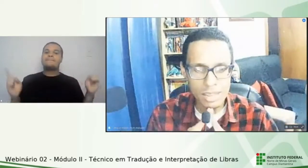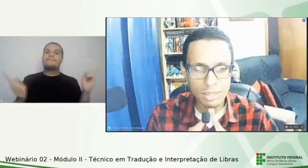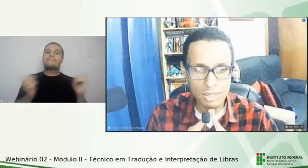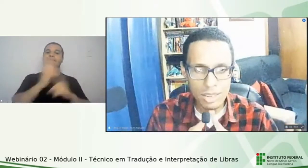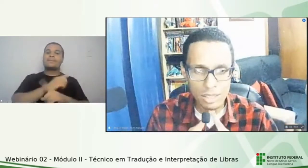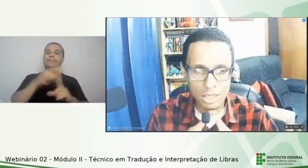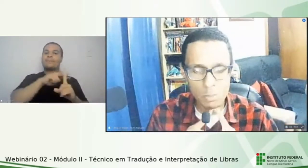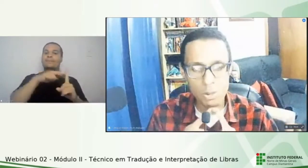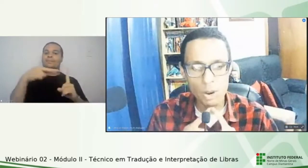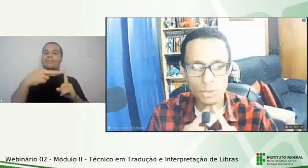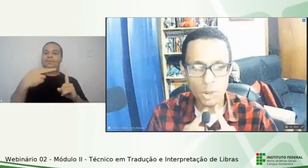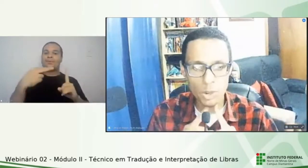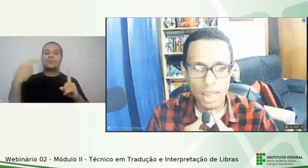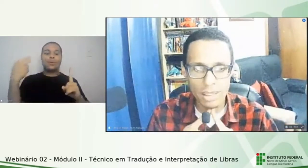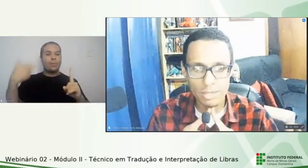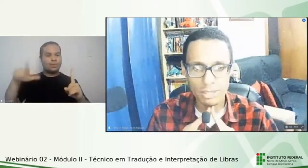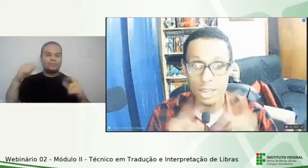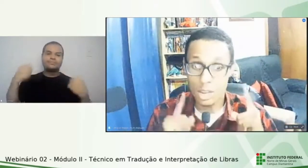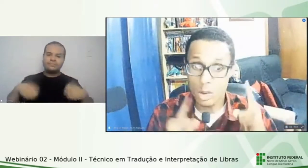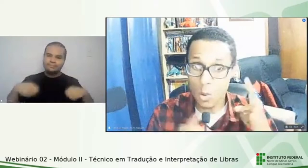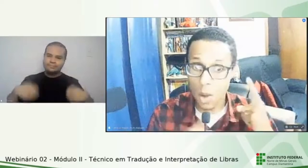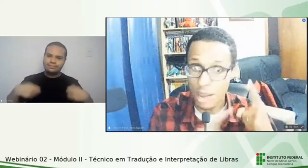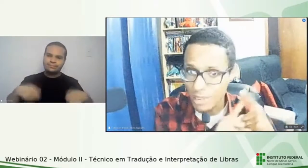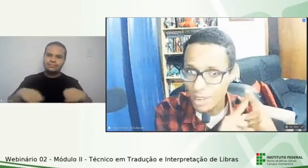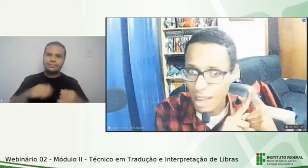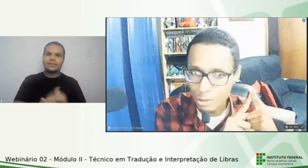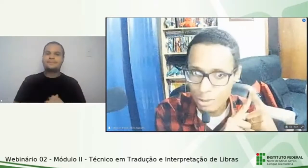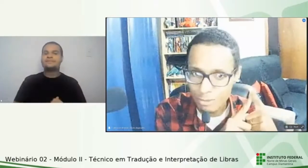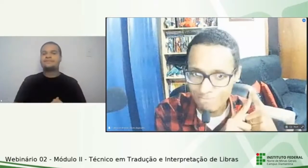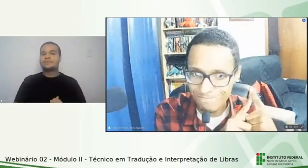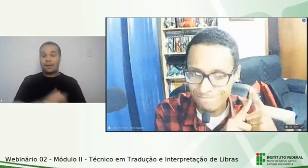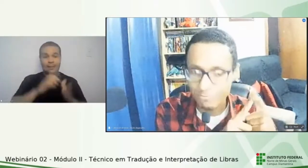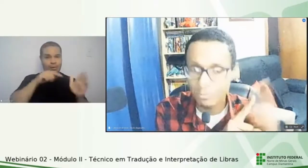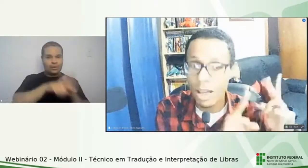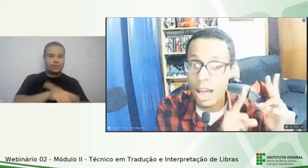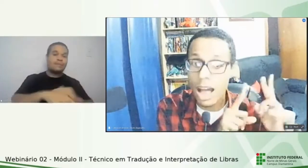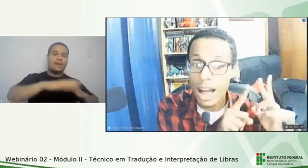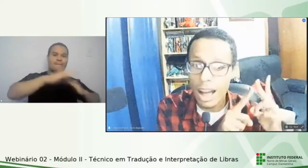que existem profissionais qualificados,